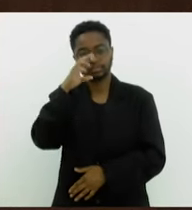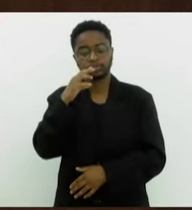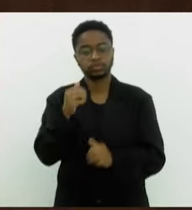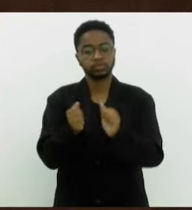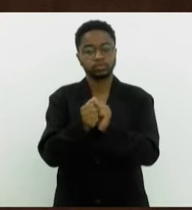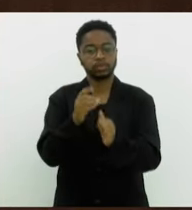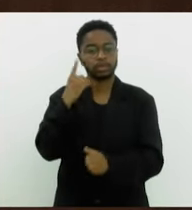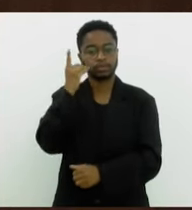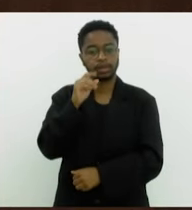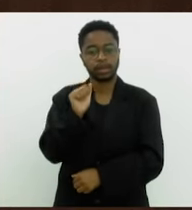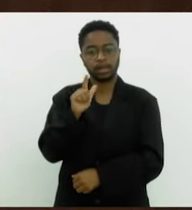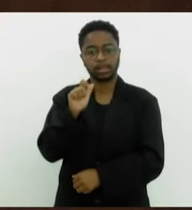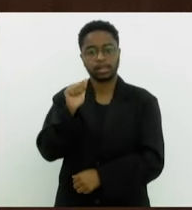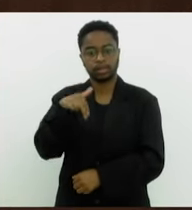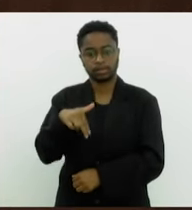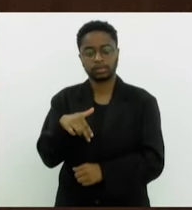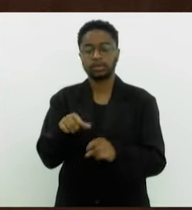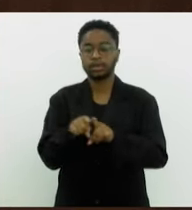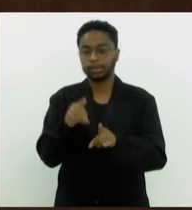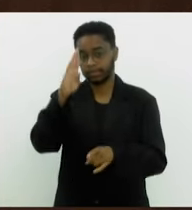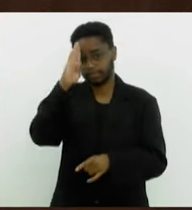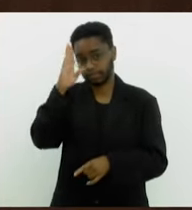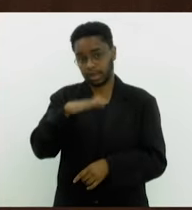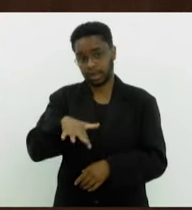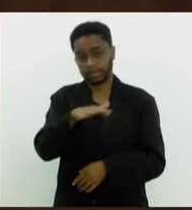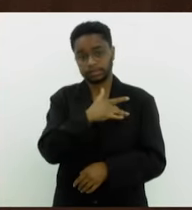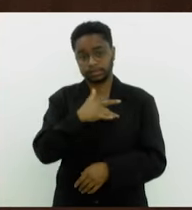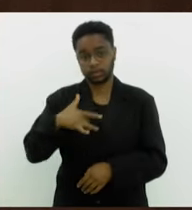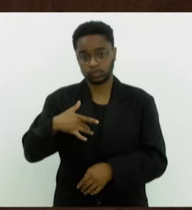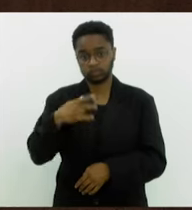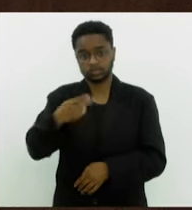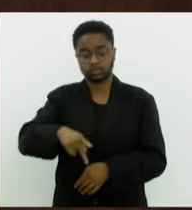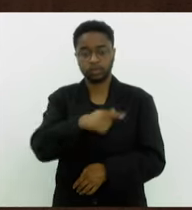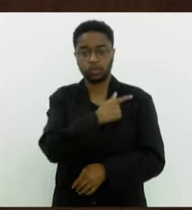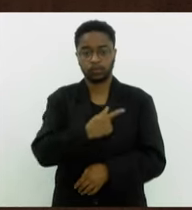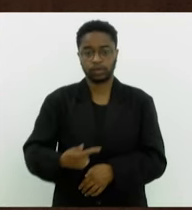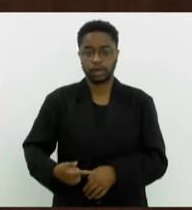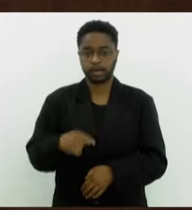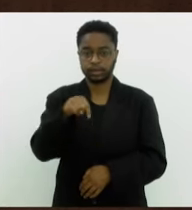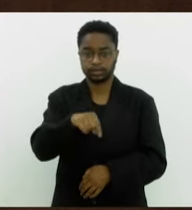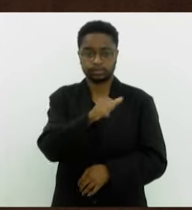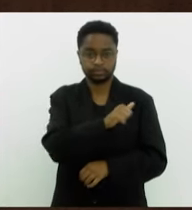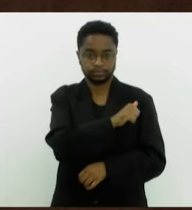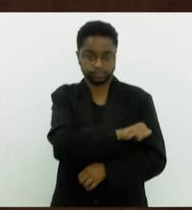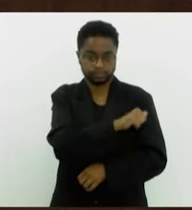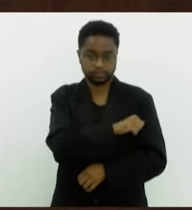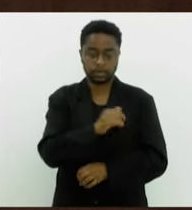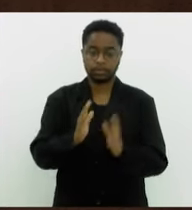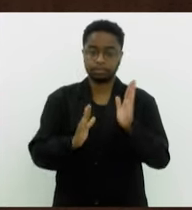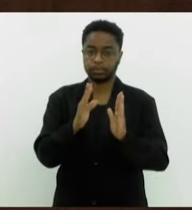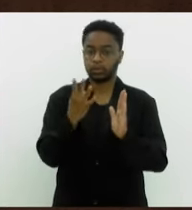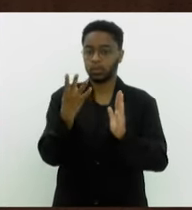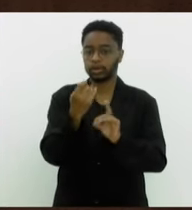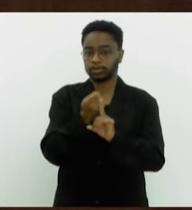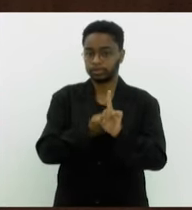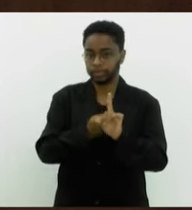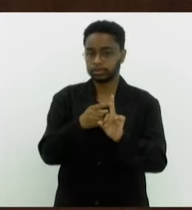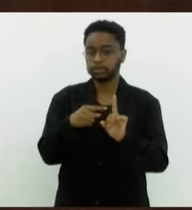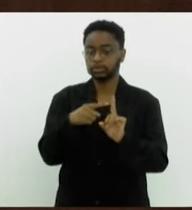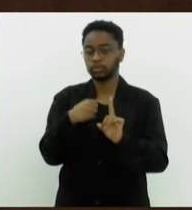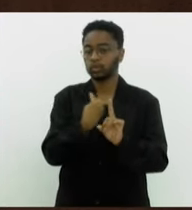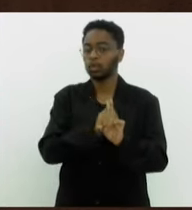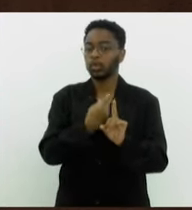Alan, principalmente na área da saúde do governo do Estado do Rio de Janeiro. Em 4 meses, foram mais de